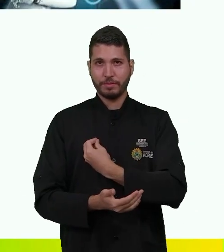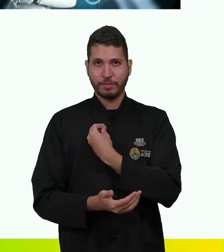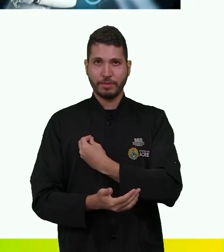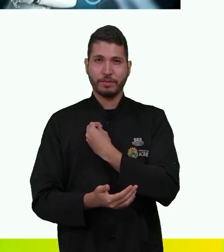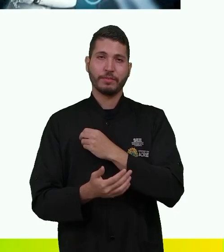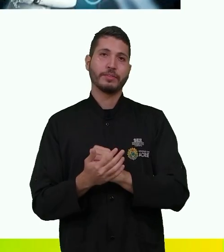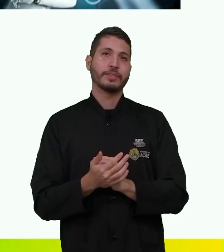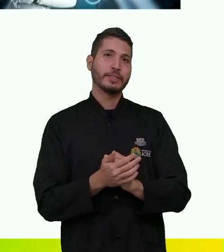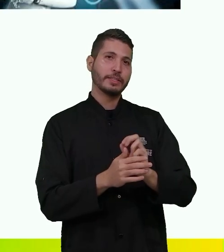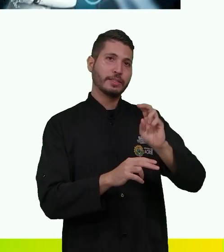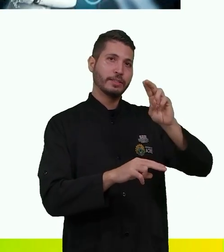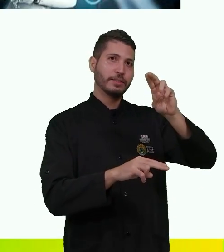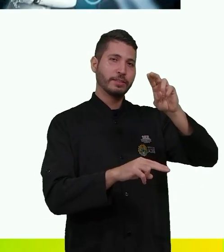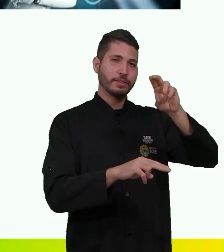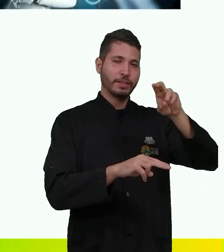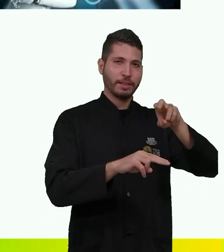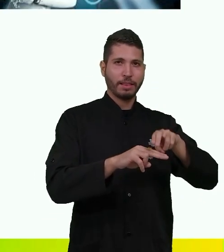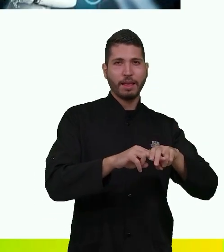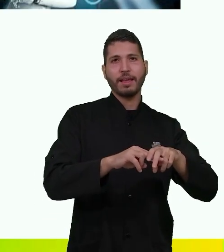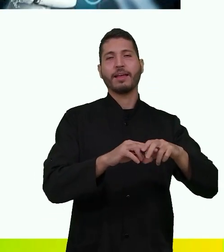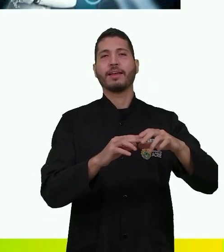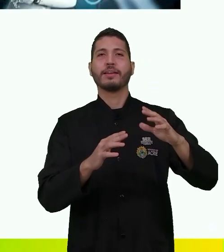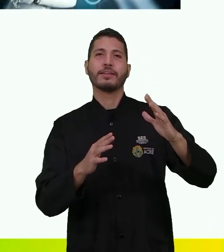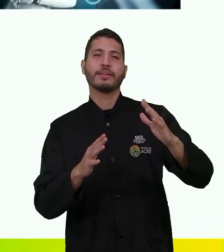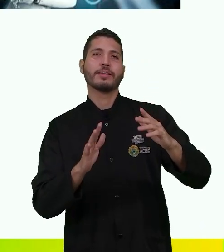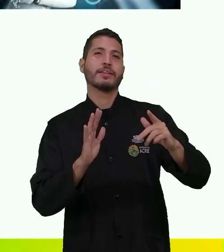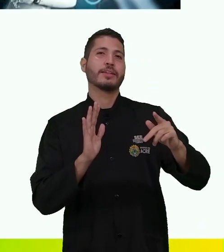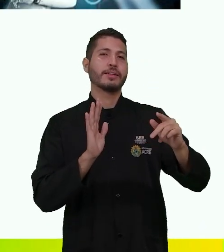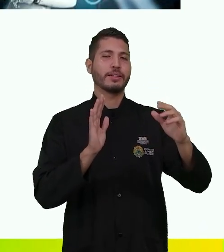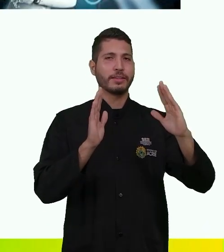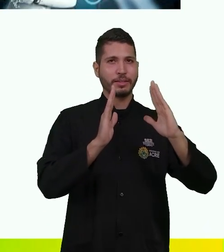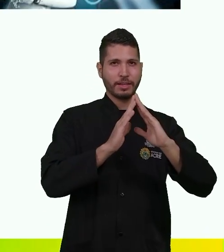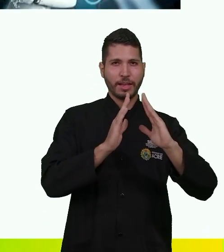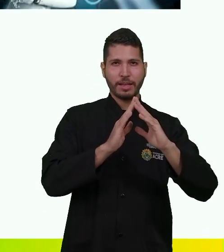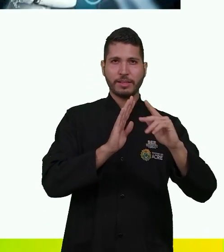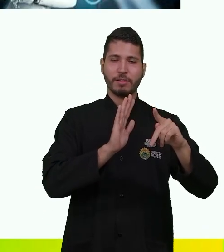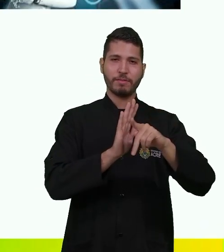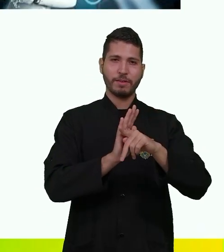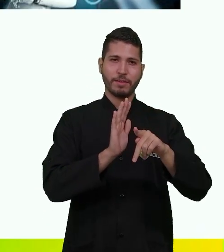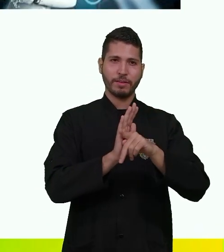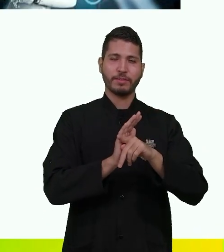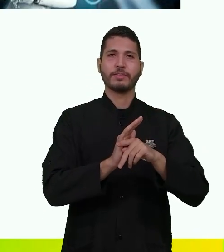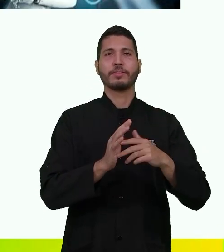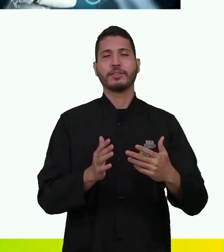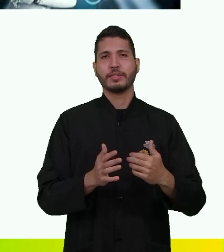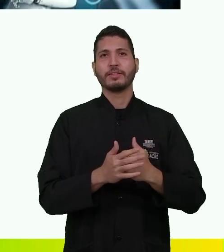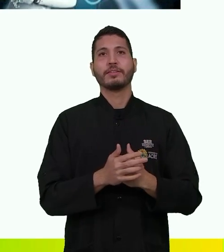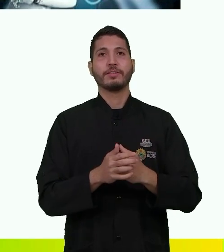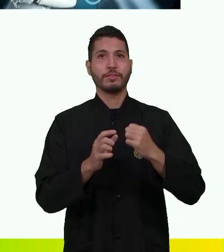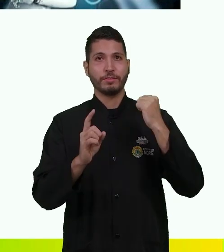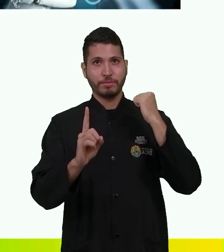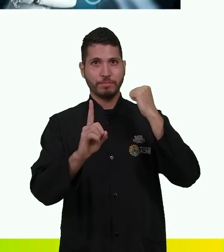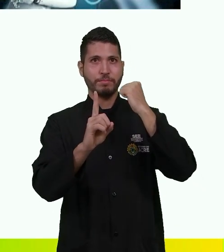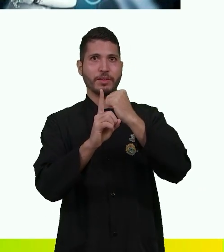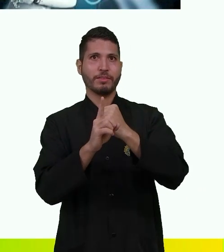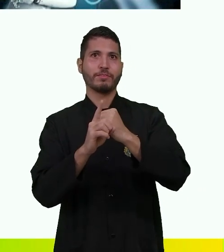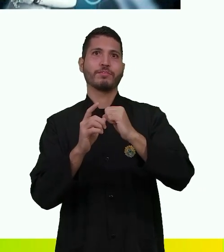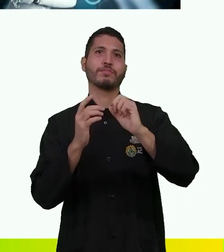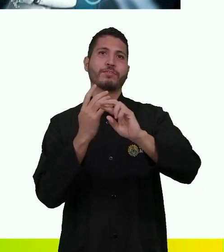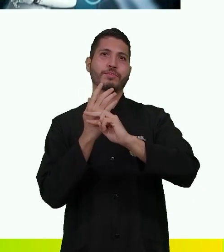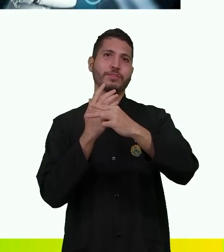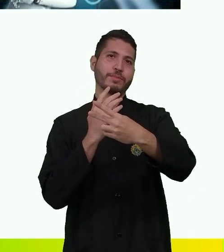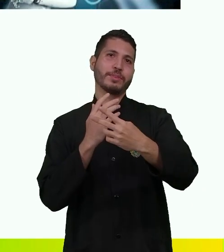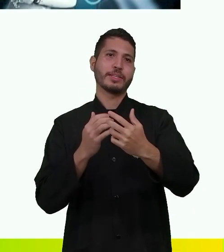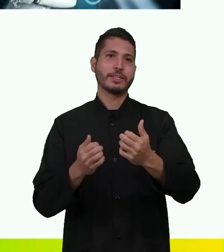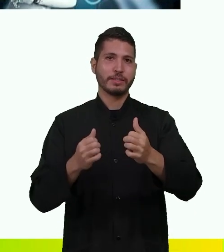nossa casa, com os objetos e equipamentos, isso teve um impacto muito grande e o impacto foi no meio